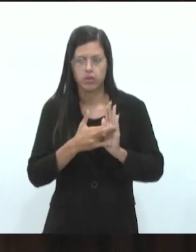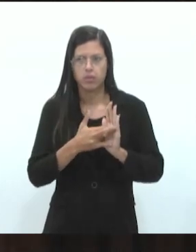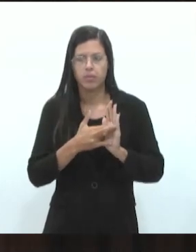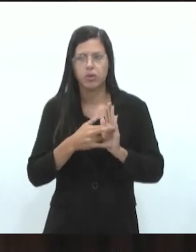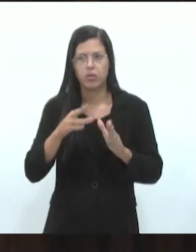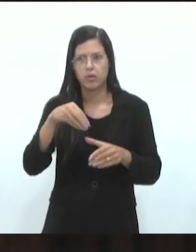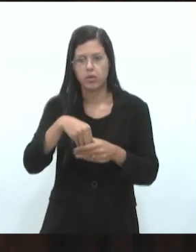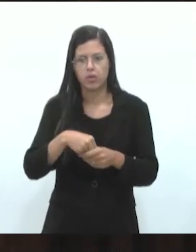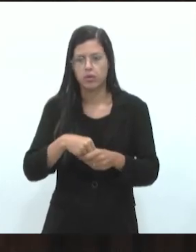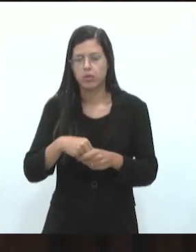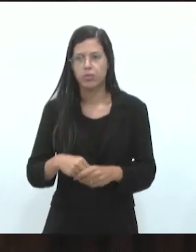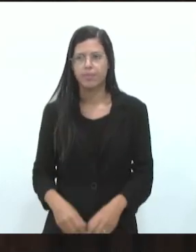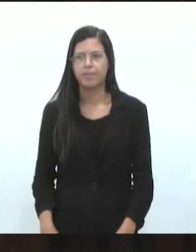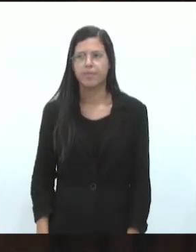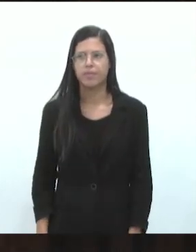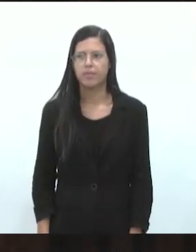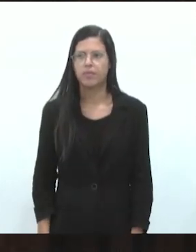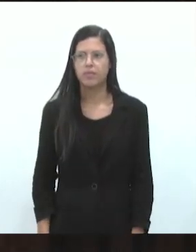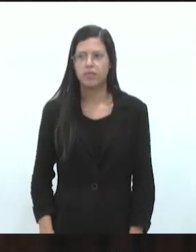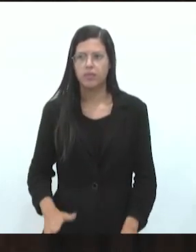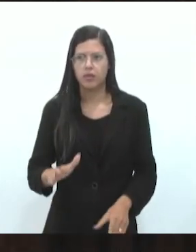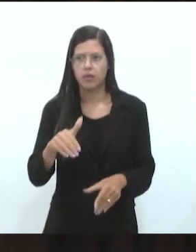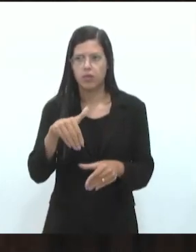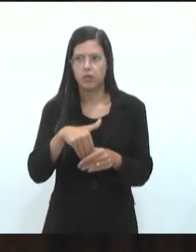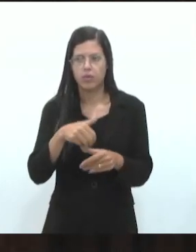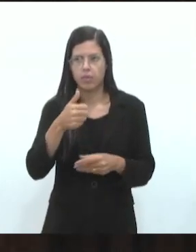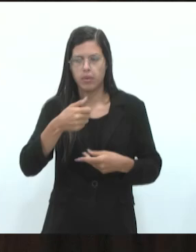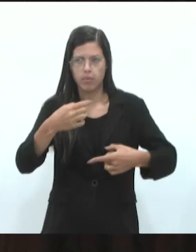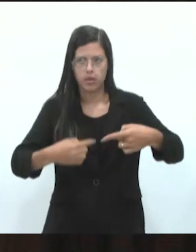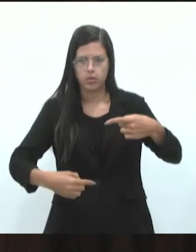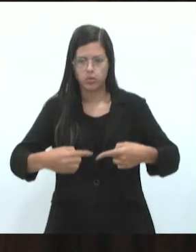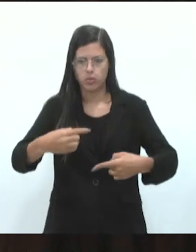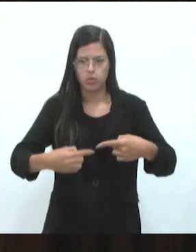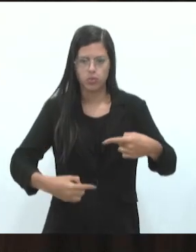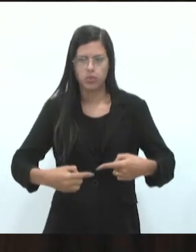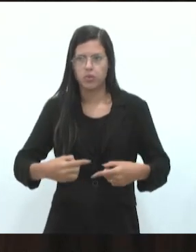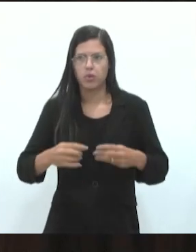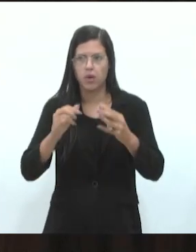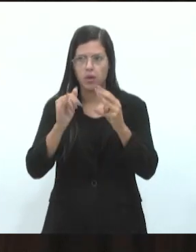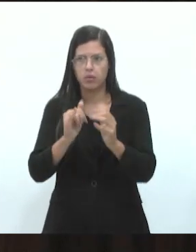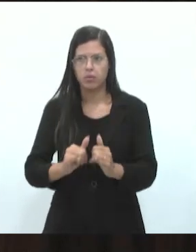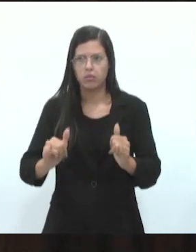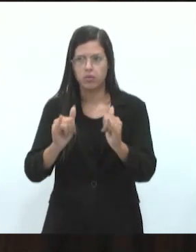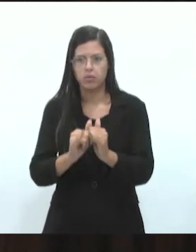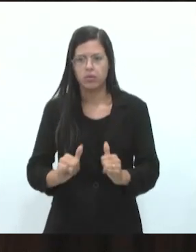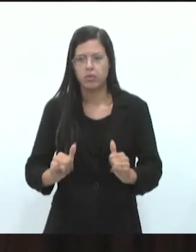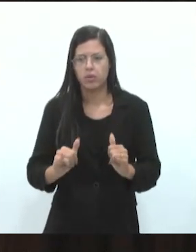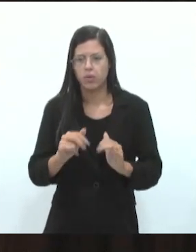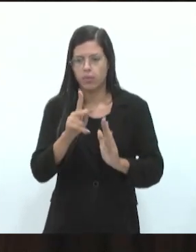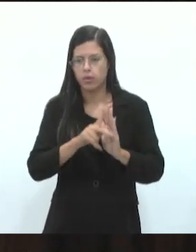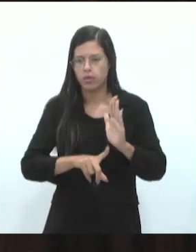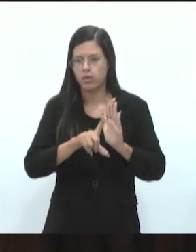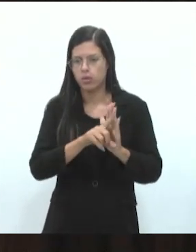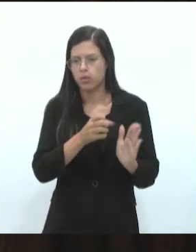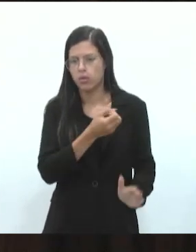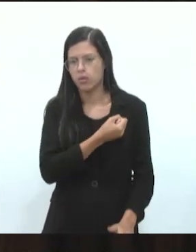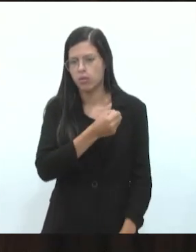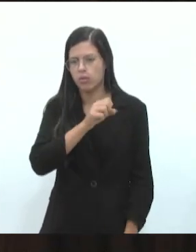Em tramitação ordinária, em votação em primeira discussão. Anuncio. Projeto de Lei